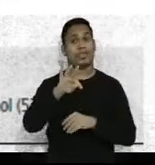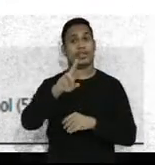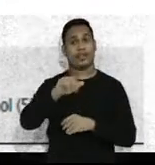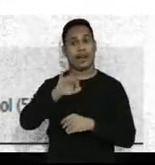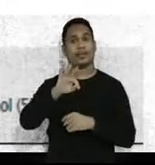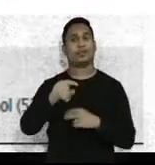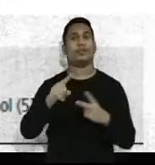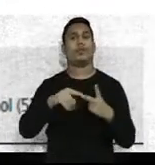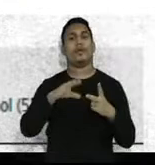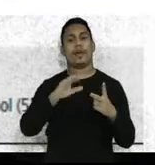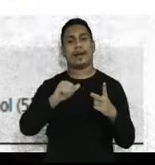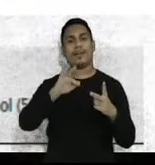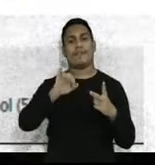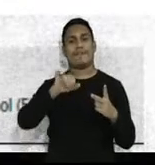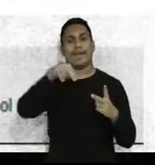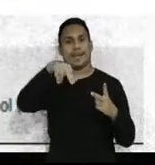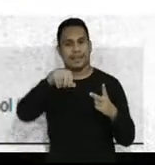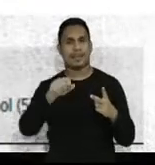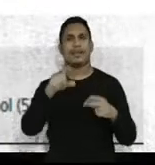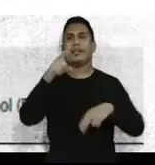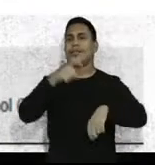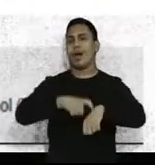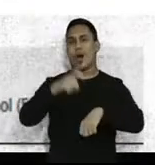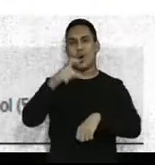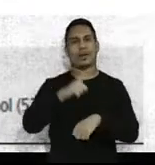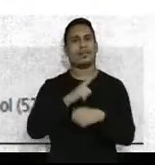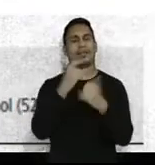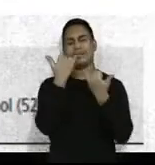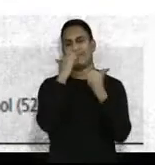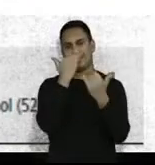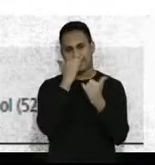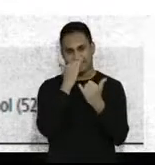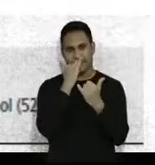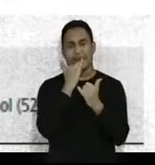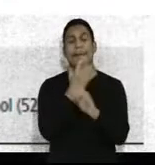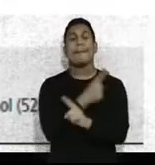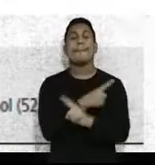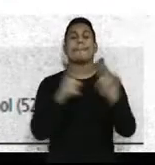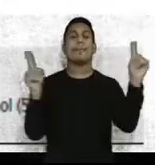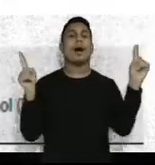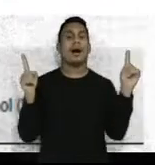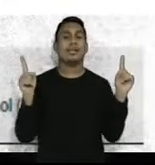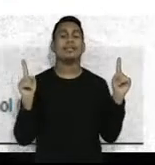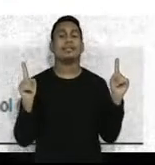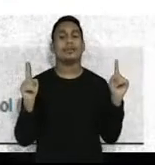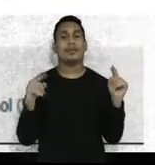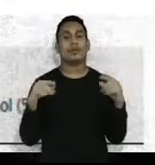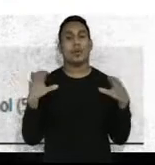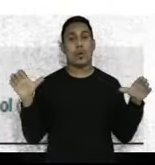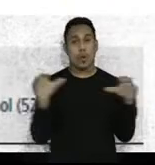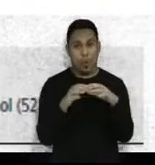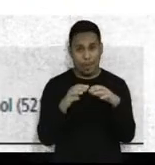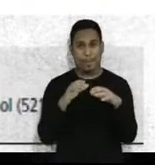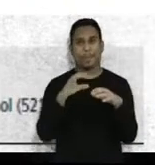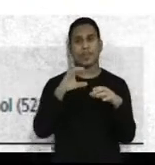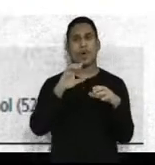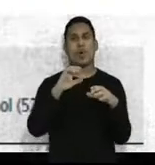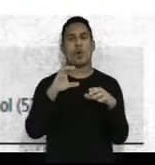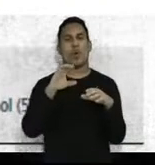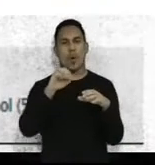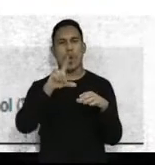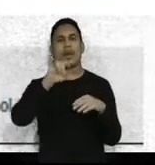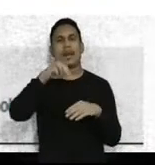de uso agudo, né? Mas o que o Comitê Olímpico Internacional até traz é que, em se tratando de atleta, se a gente falar